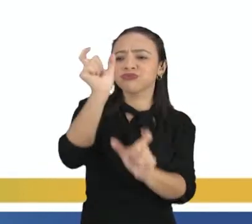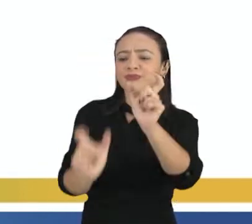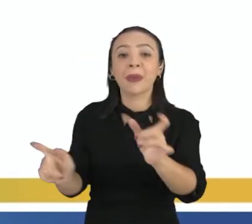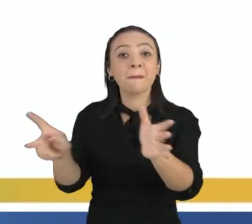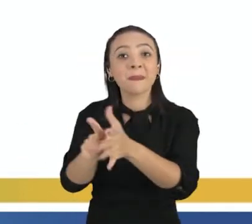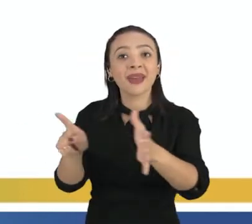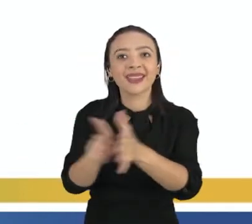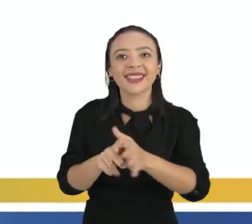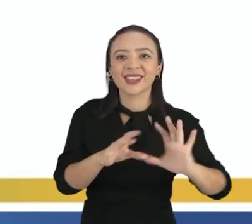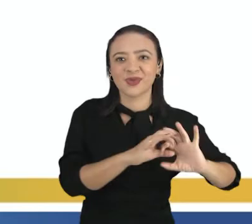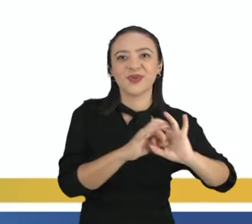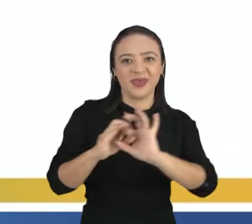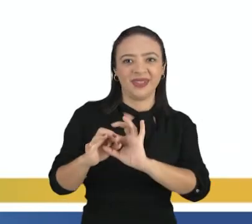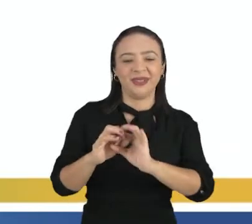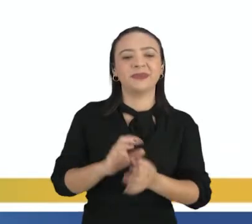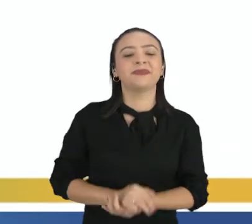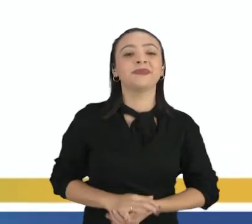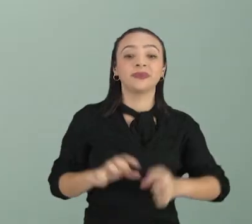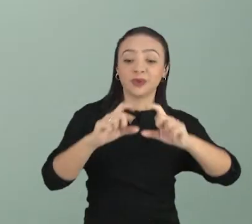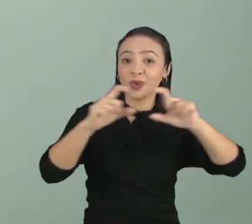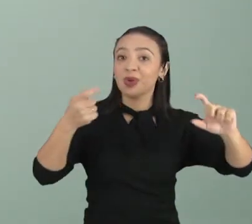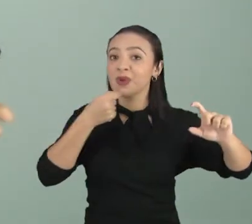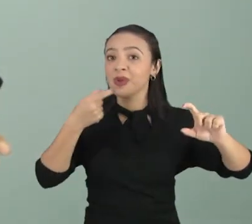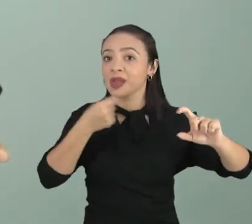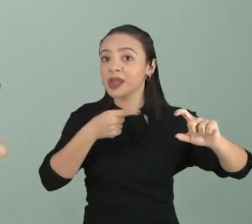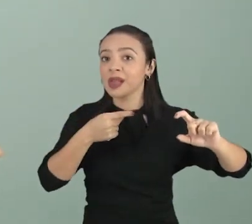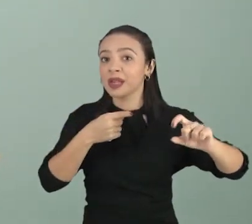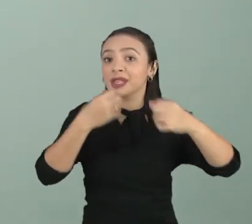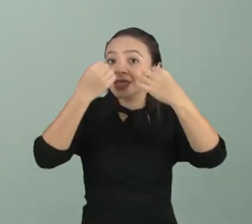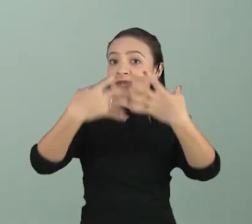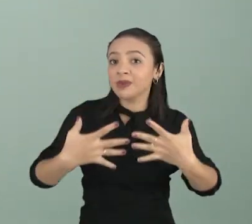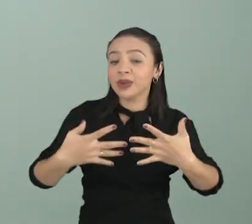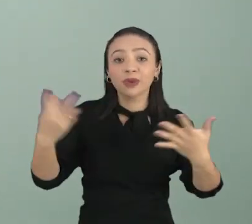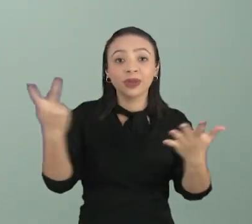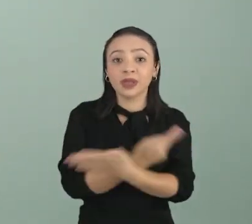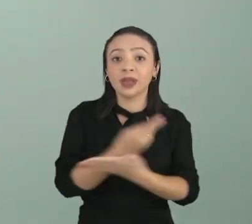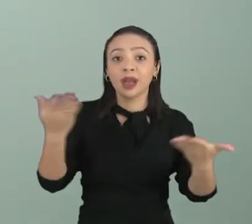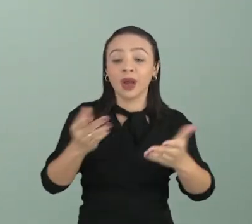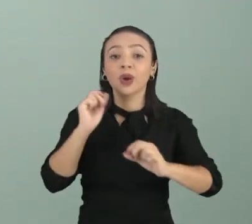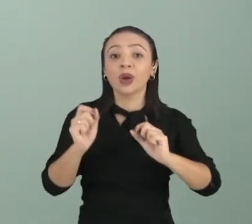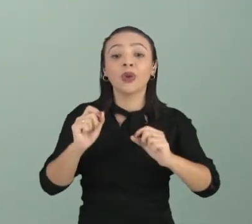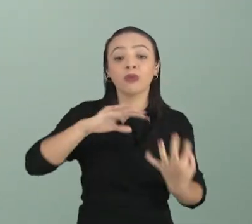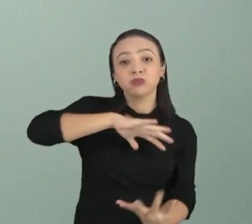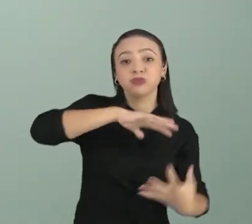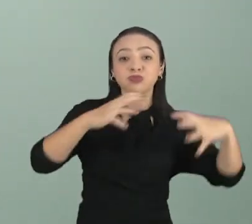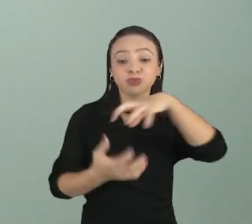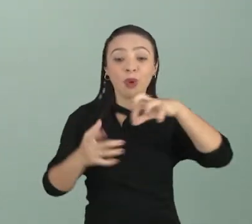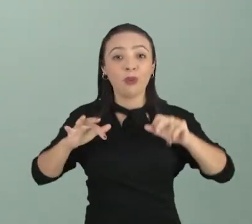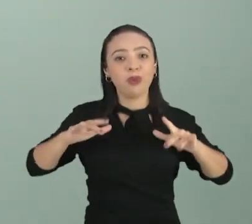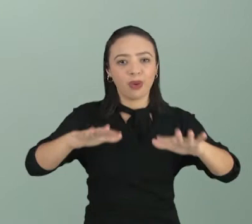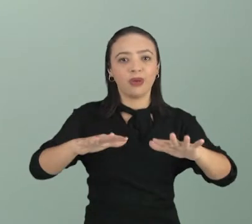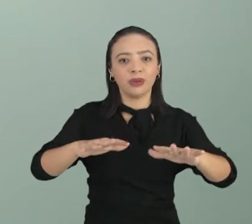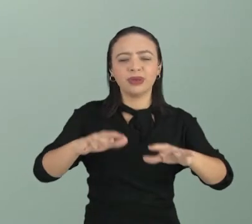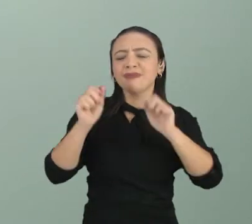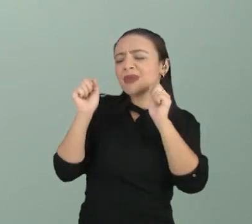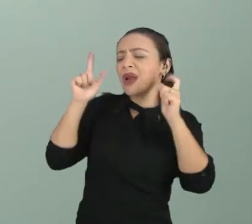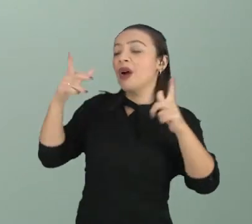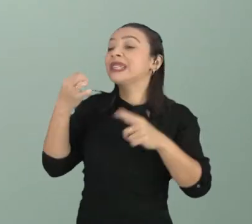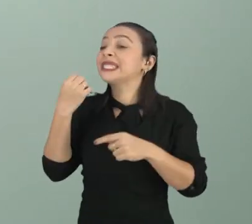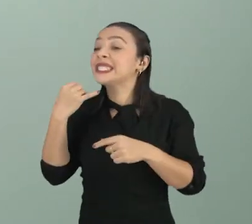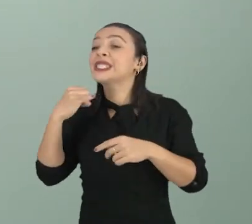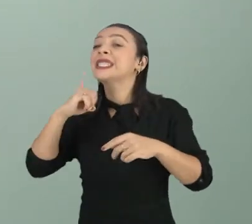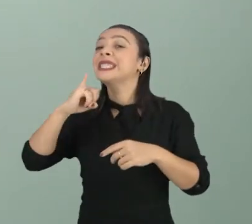Gente, essa charge, ela está tratando de uma situação atual, que é a pandemia. Me acorde quando 2020